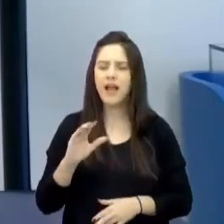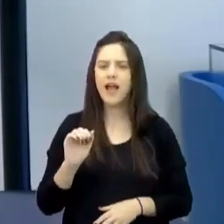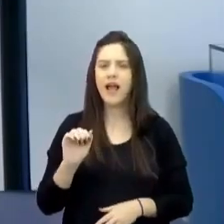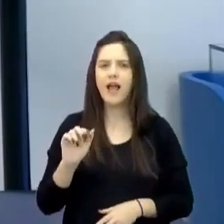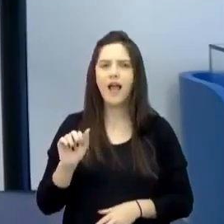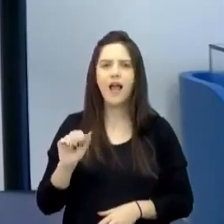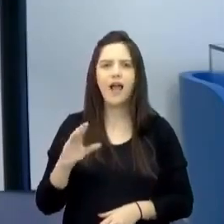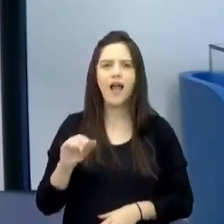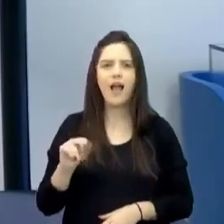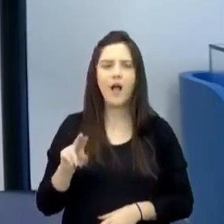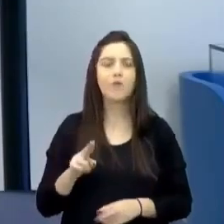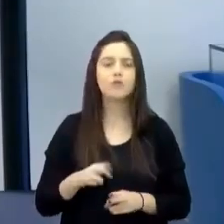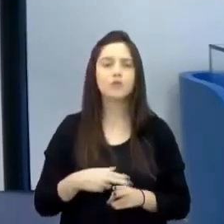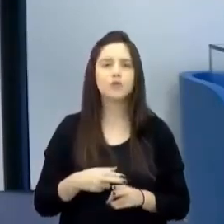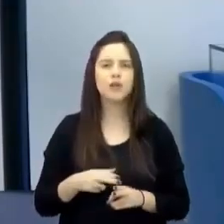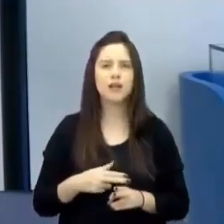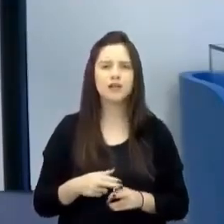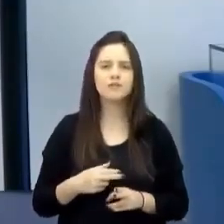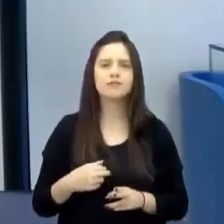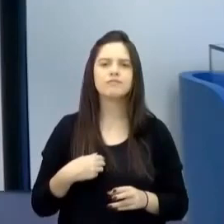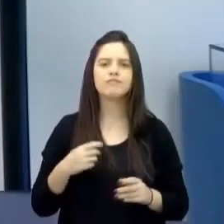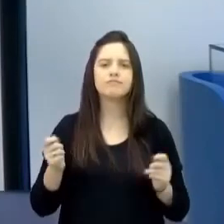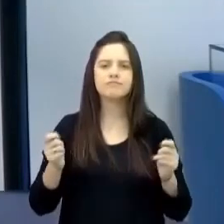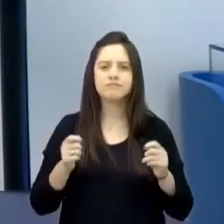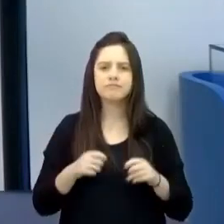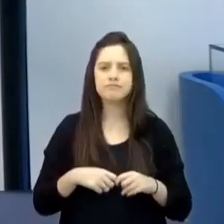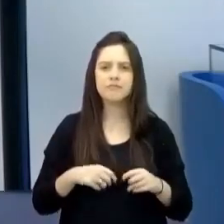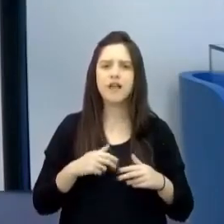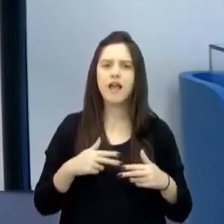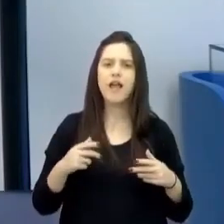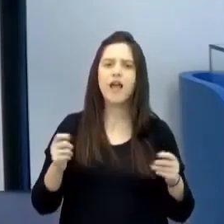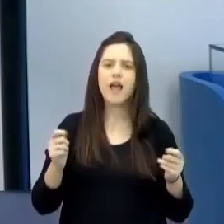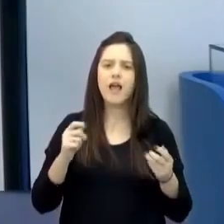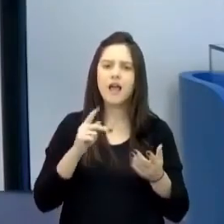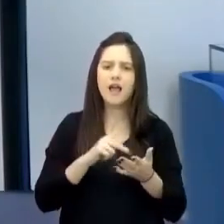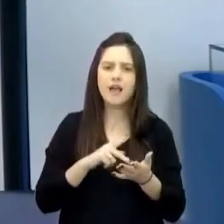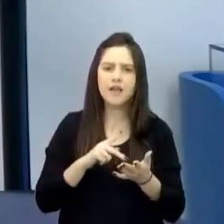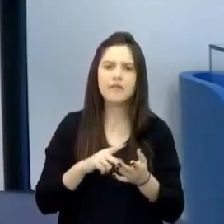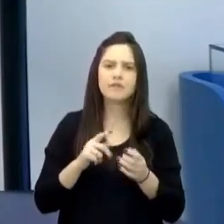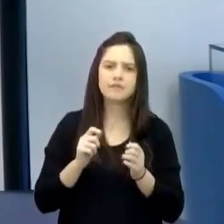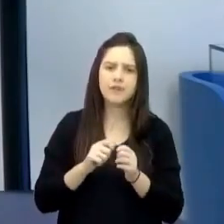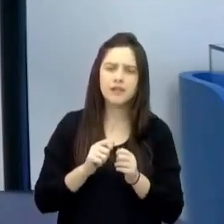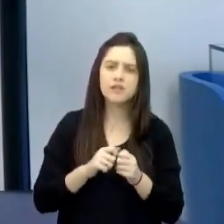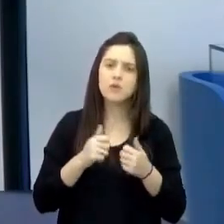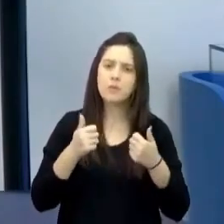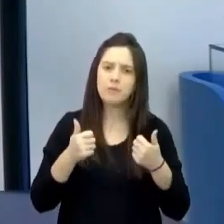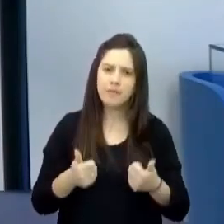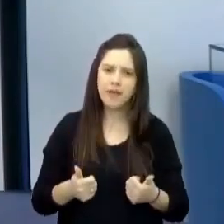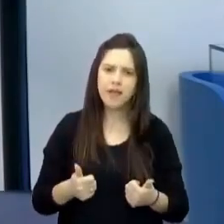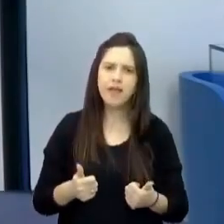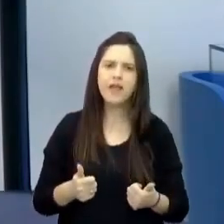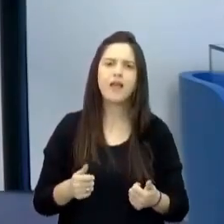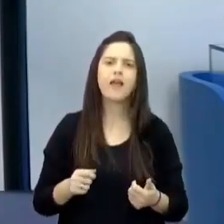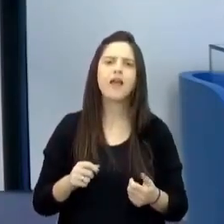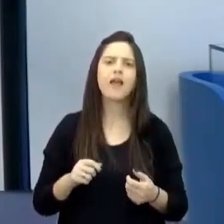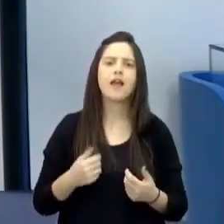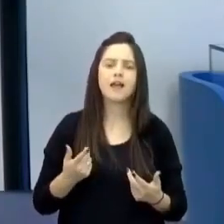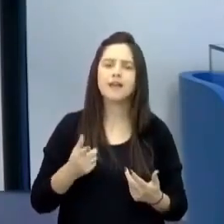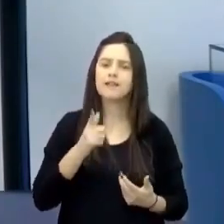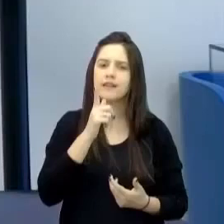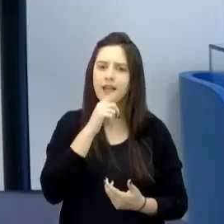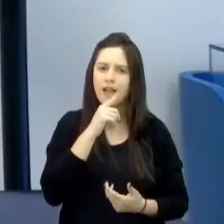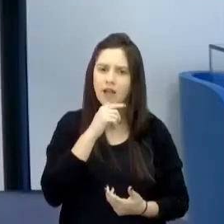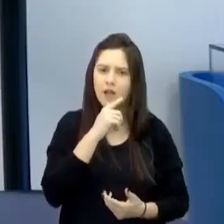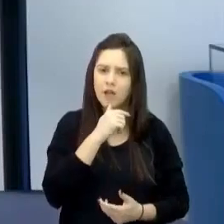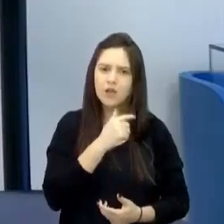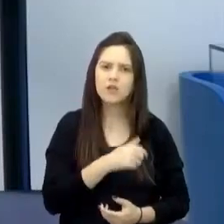que vai acontecer? Para produzir todos esses agrotóxicos, é necessário que eu faça o quê? É necessário que eu utilize a água, certo? Então